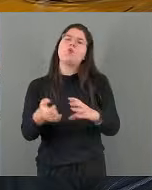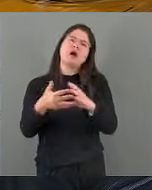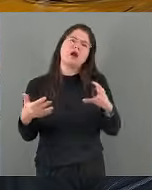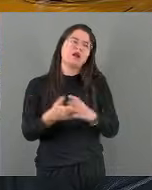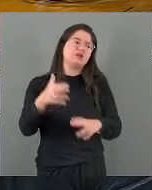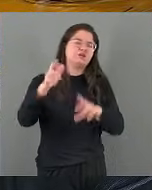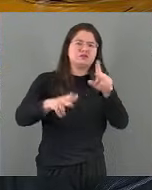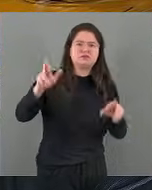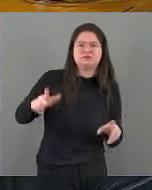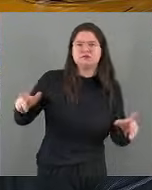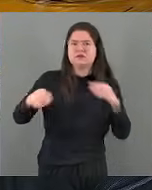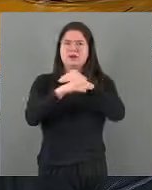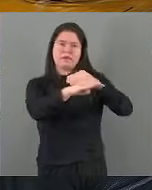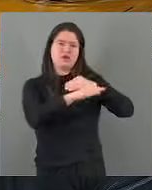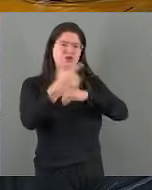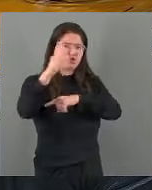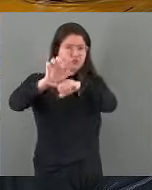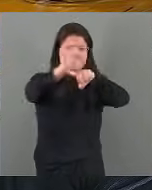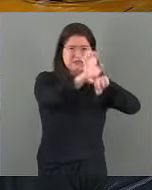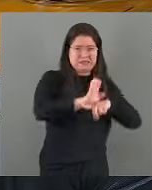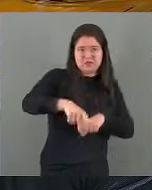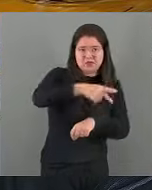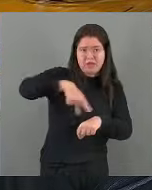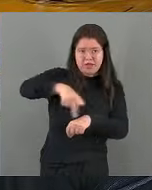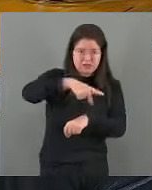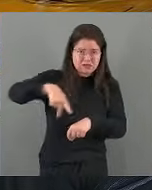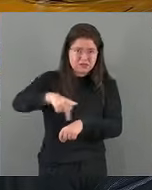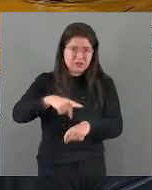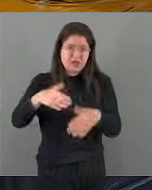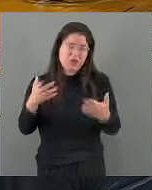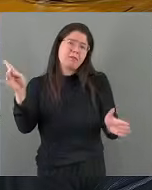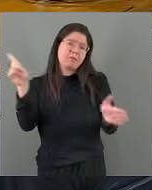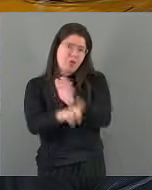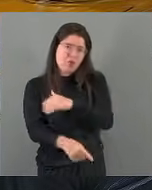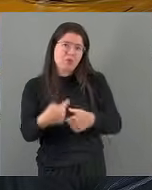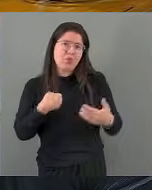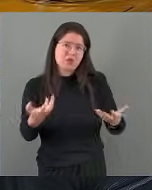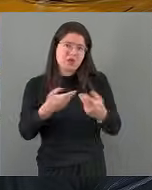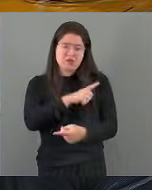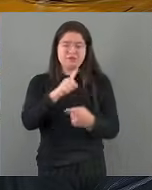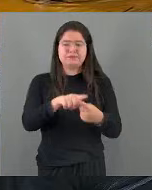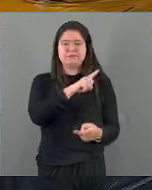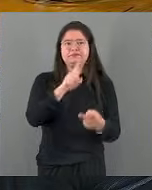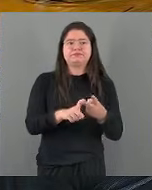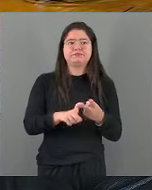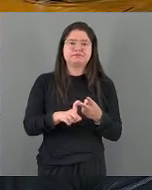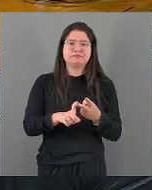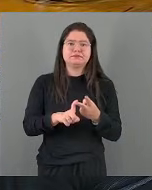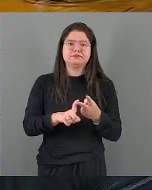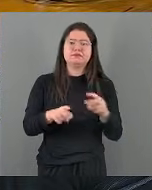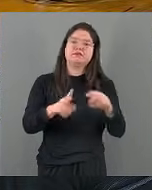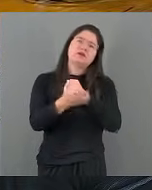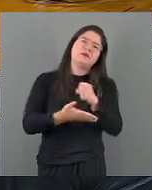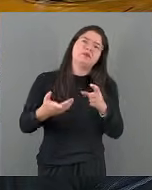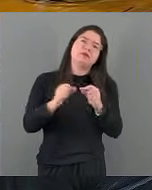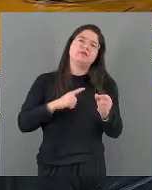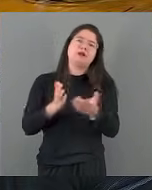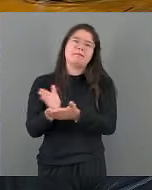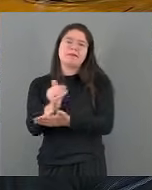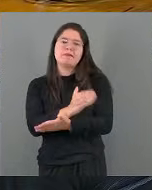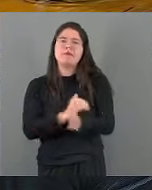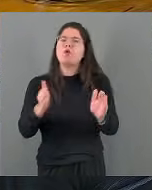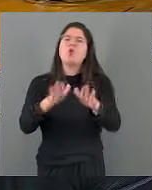diferem do padrão observado em outros estados do país? Esse é um questionamento que eu queria fazer. Outro é o seguinte, com base nos levantamentos do Fórum,